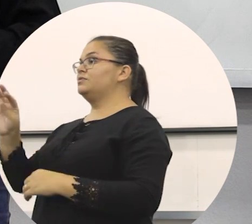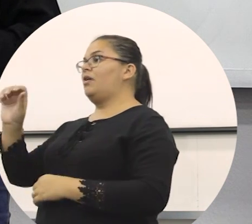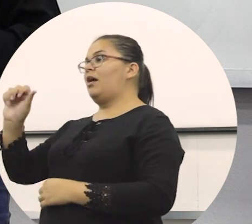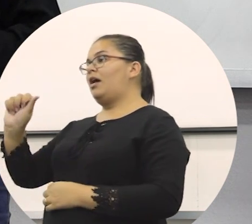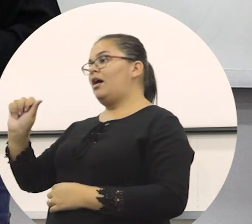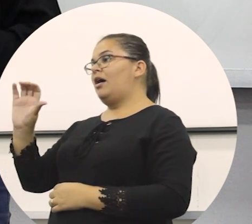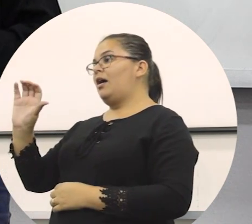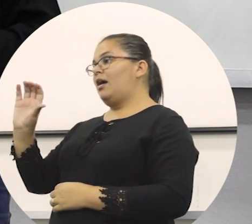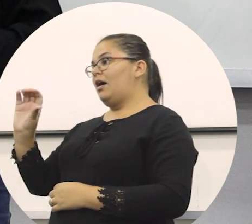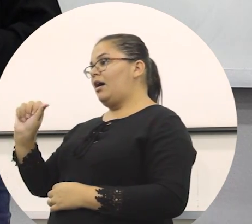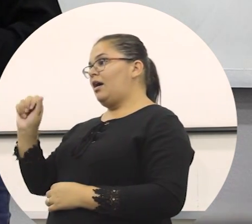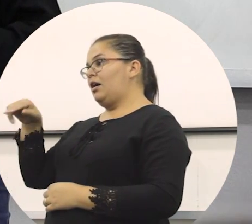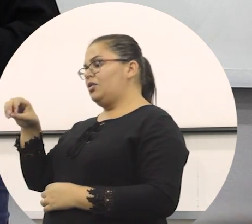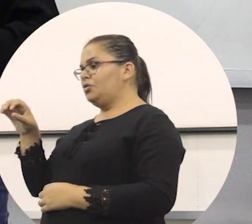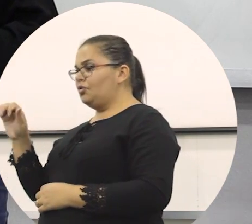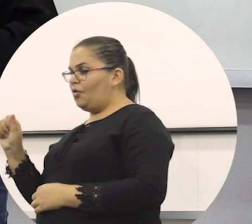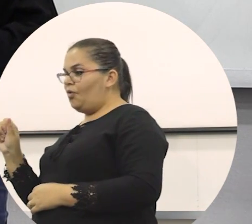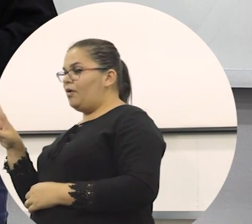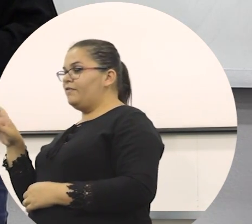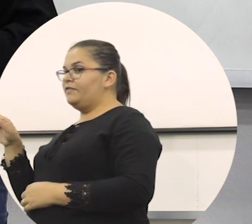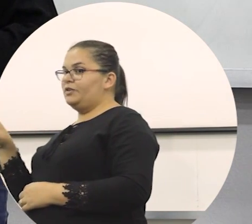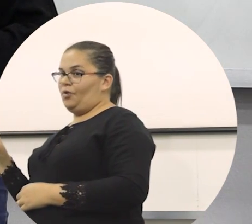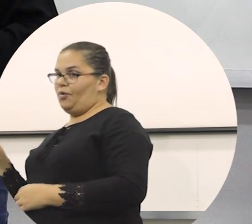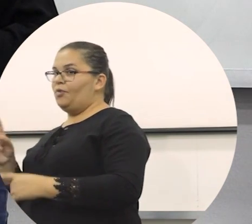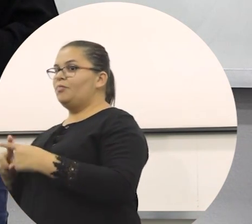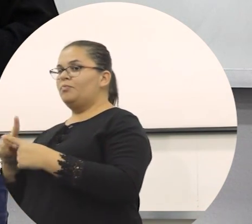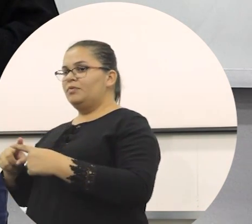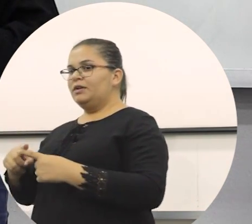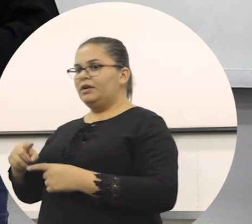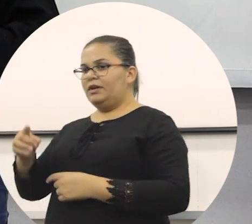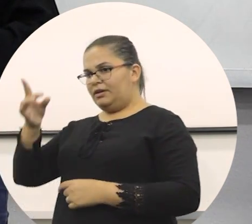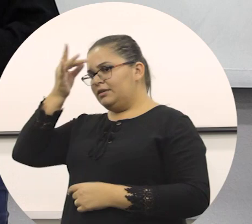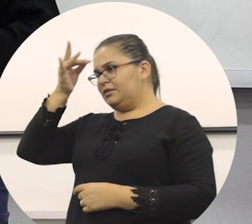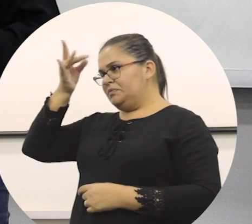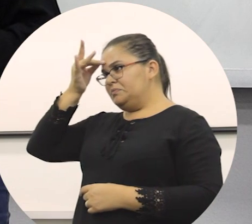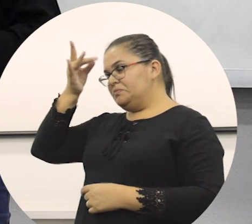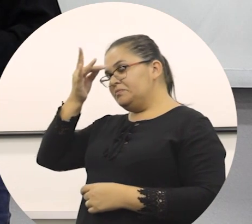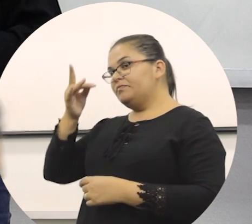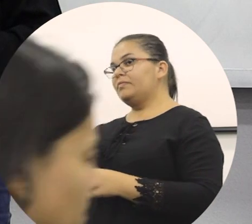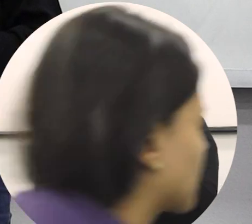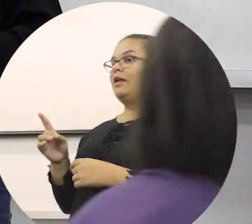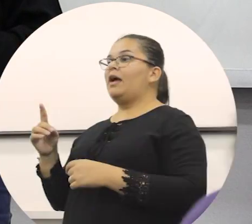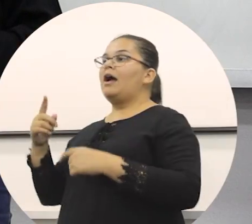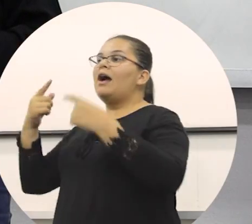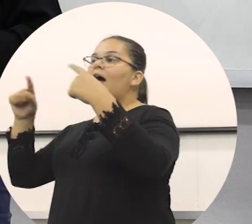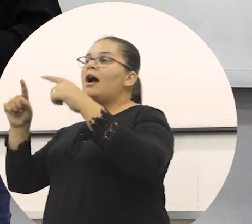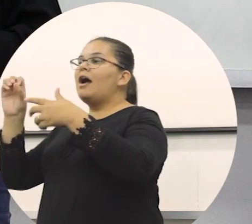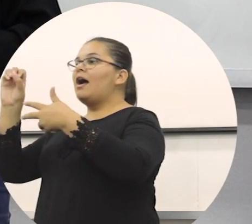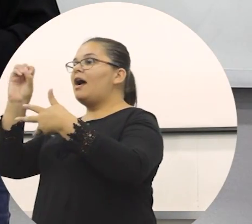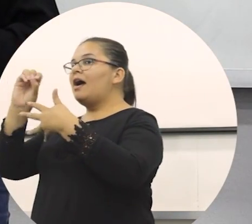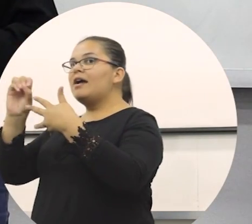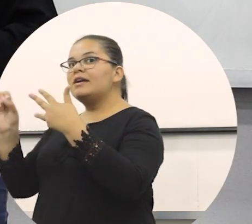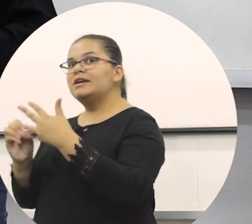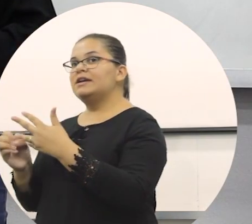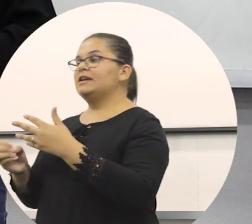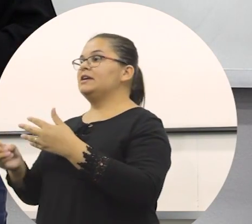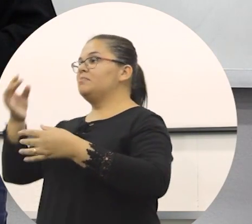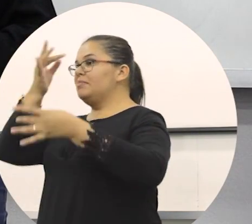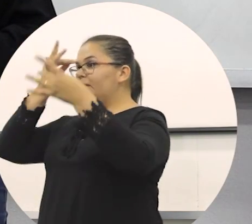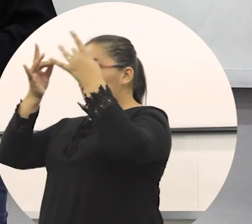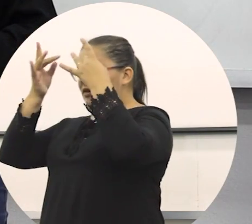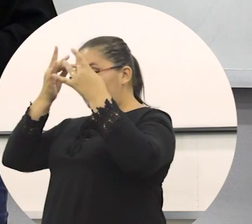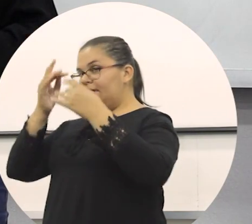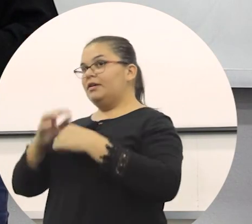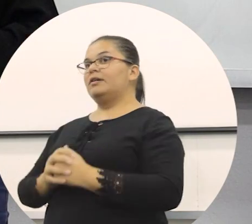é para além, é música, é texto que grava na cabeça, e é rima, enfim, é tudo isso.